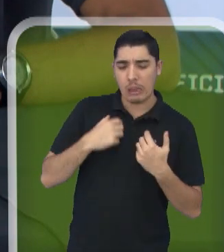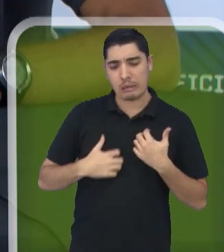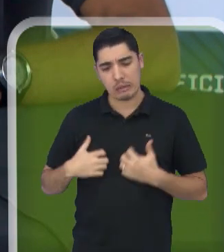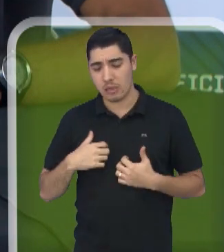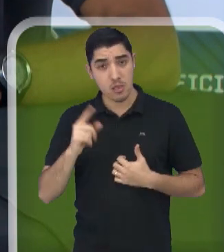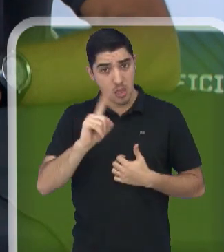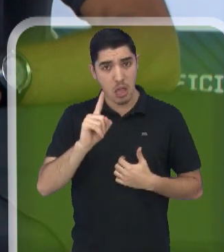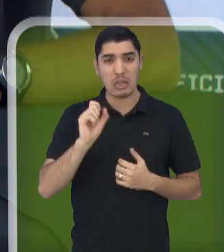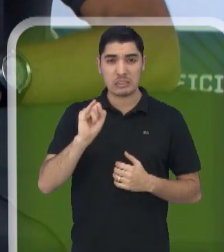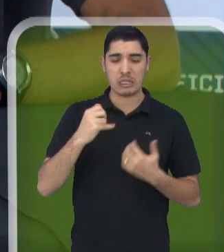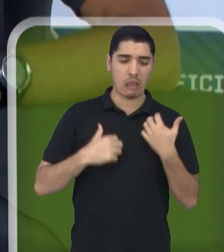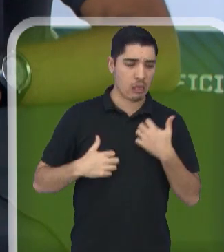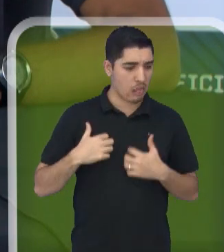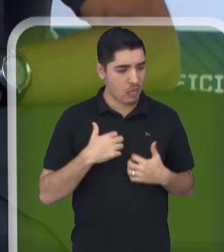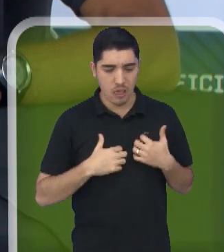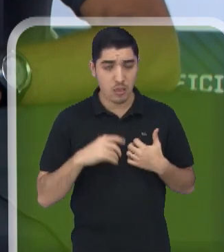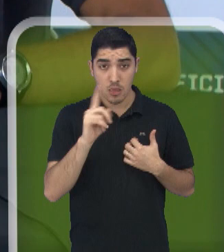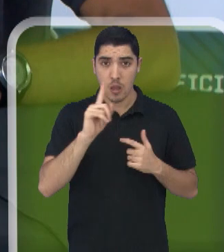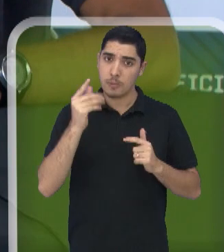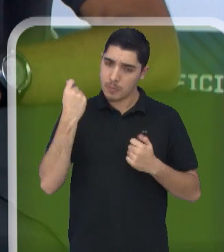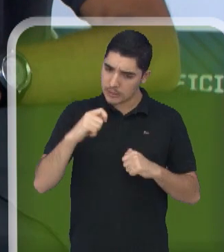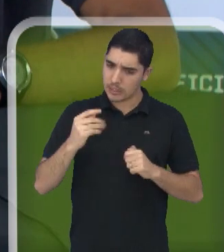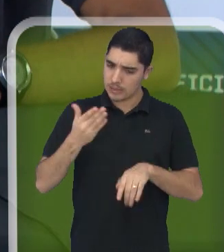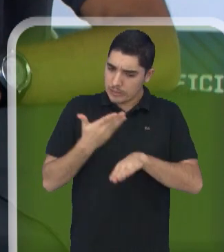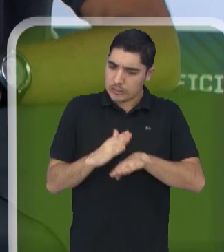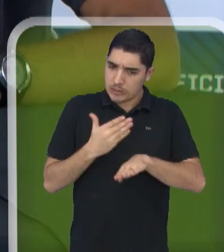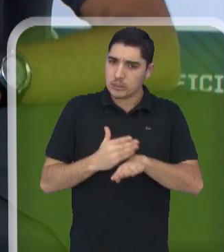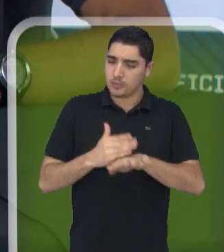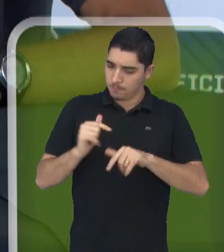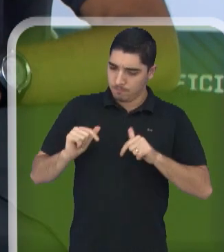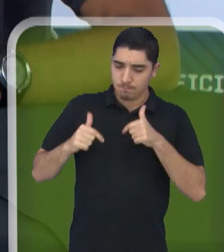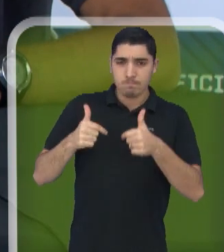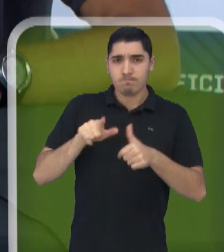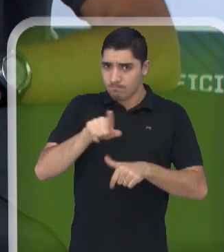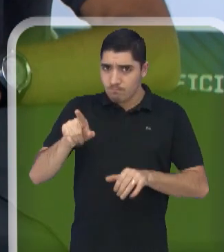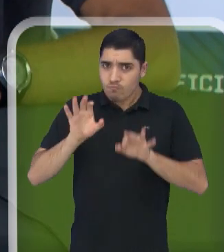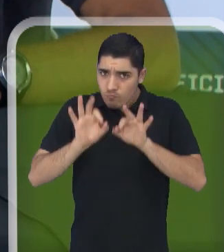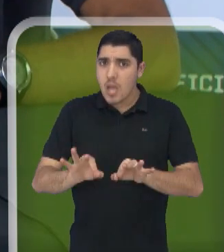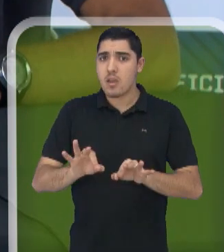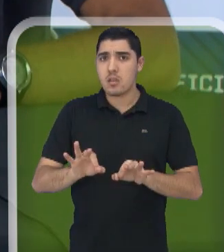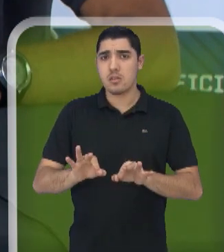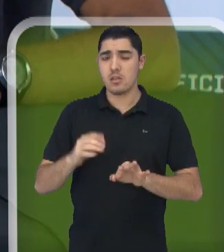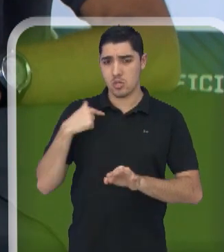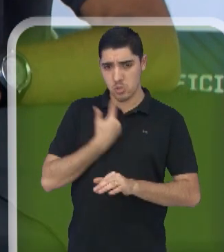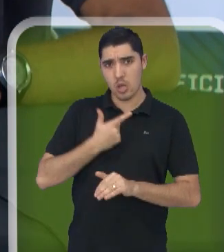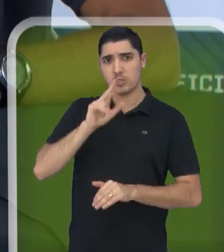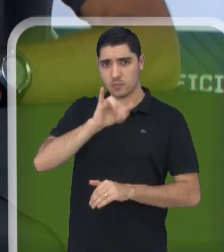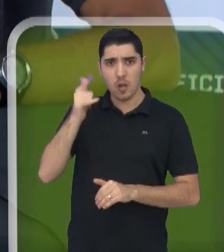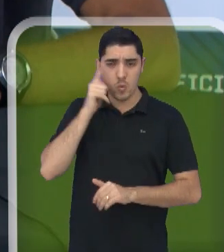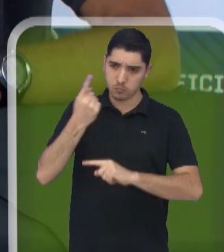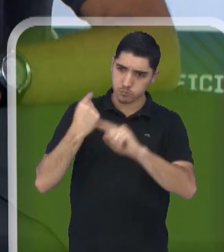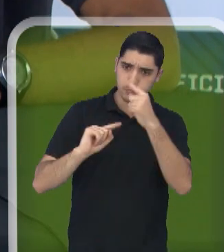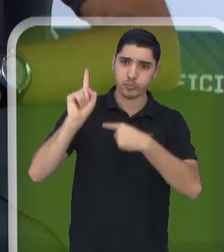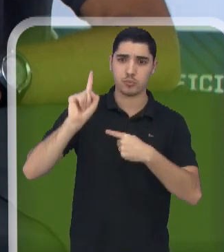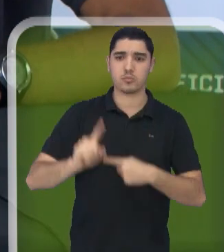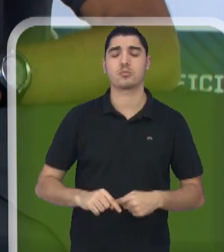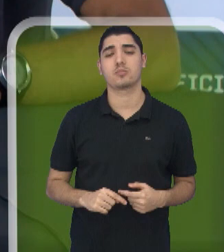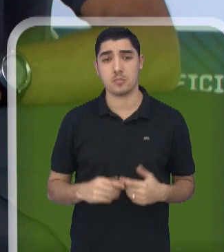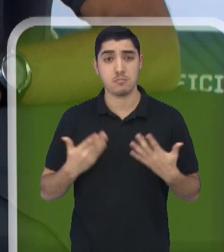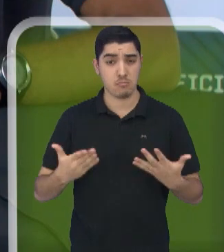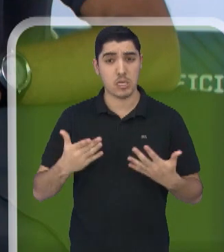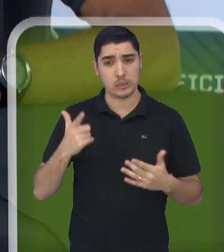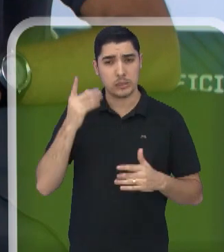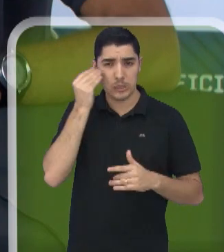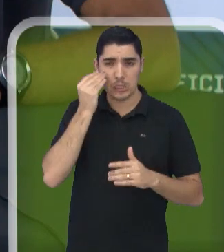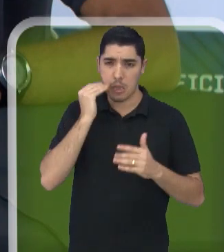gente ficar remoendo muito, não consegue render. Você pode ter certeza que, igual o professor falou, o nosso time vai ser disso aí para mais. Mais e mais